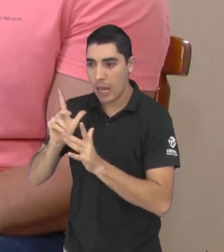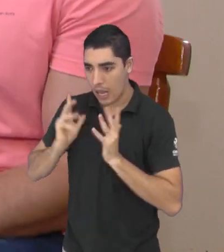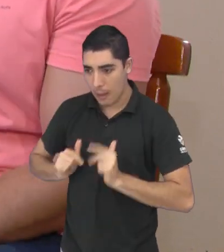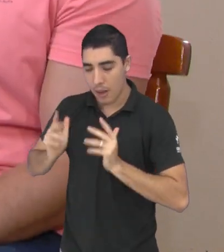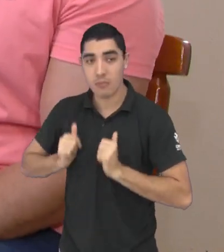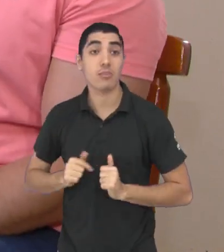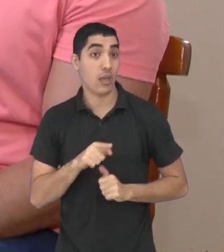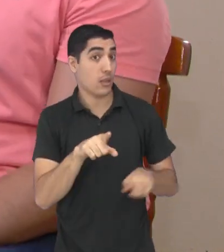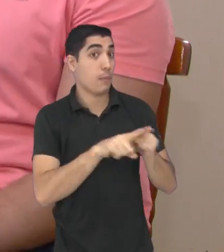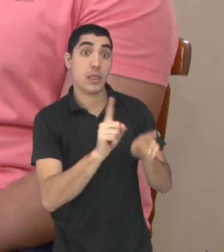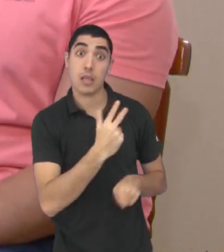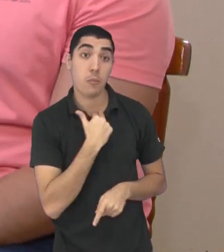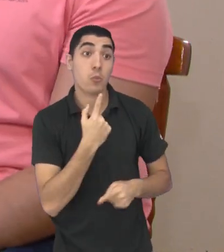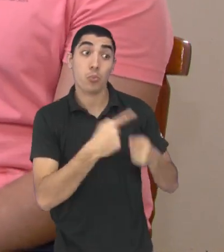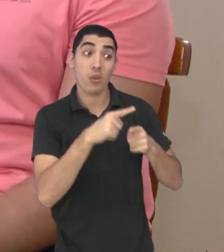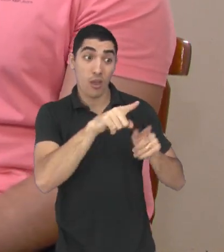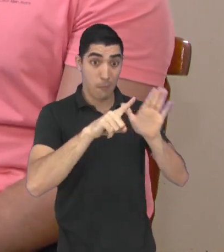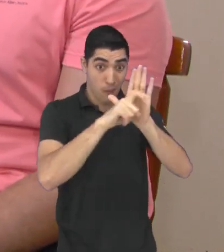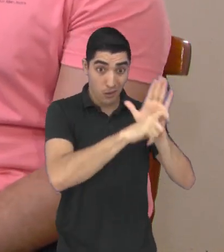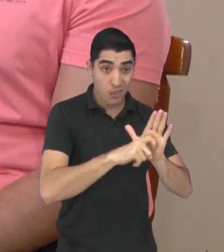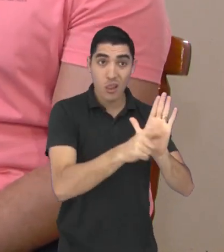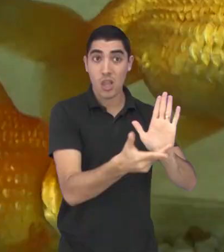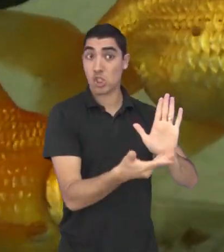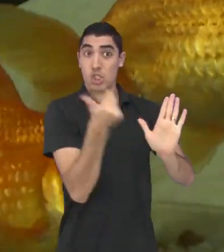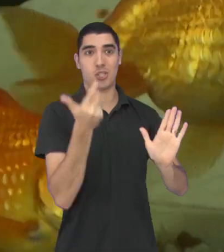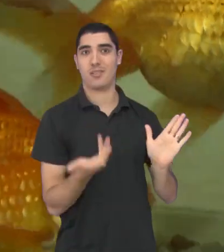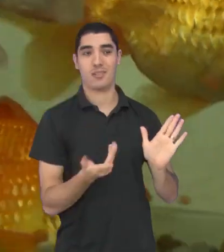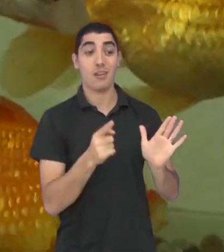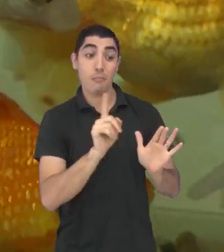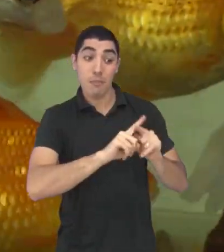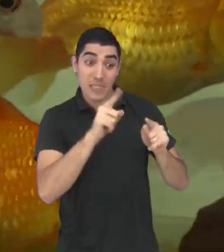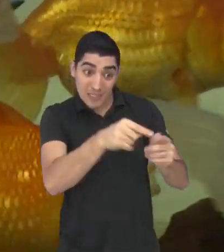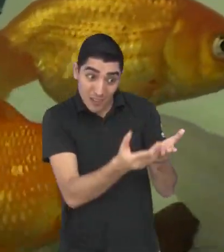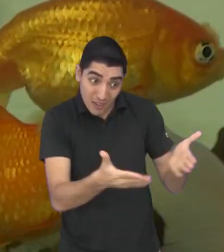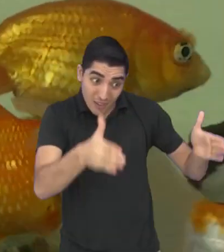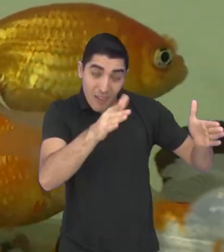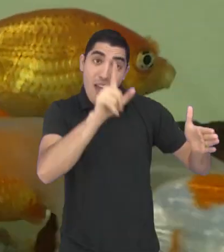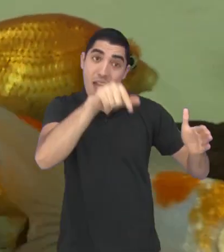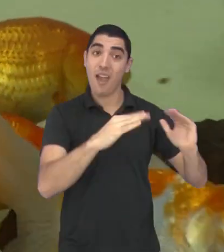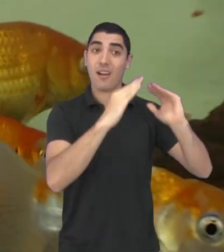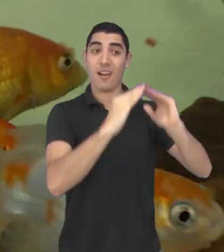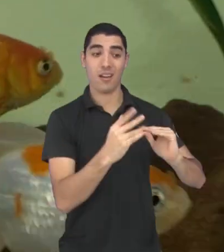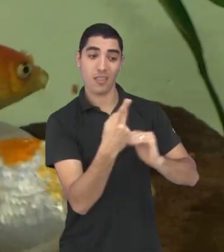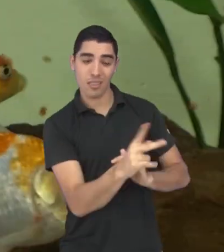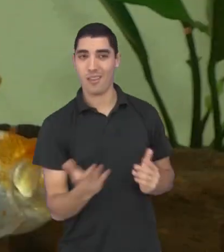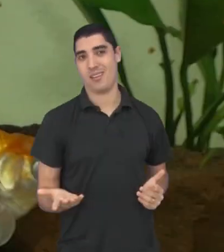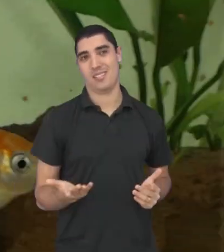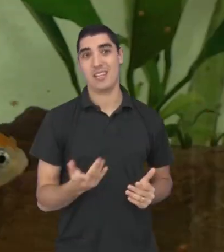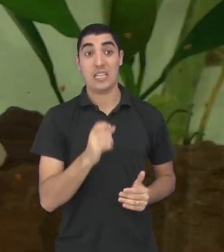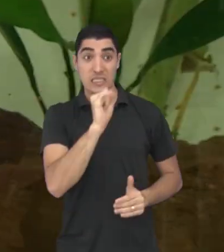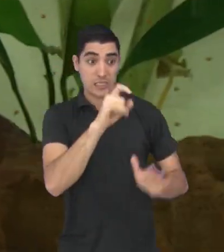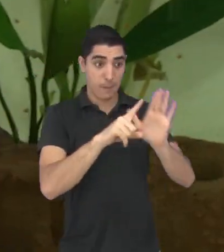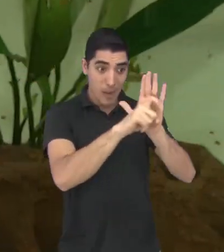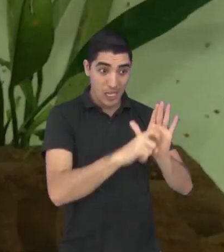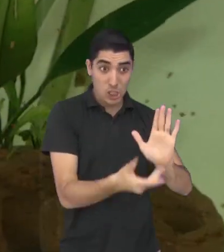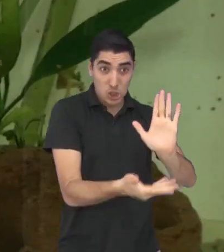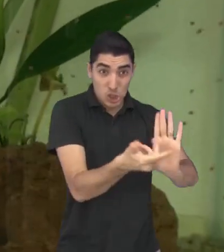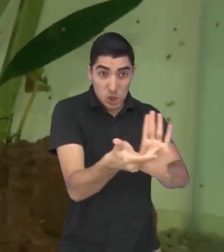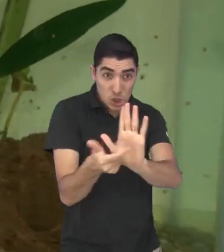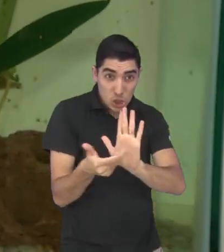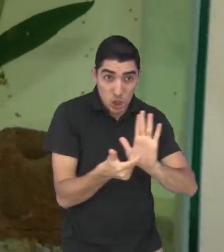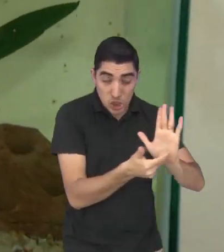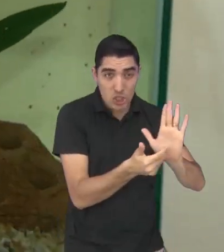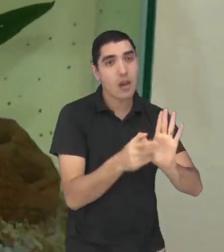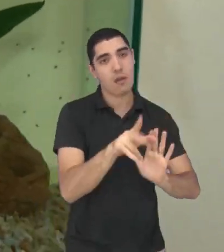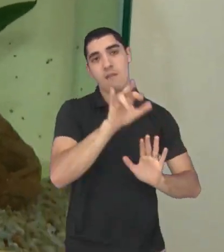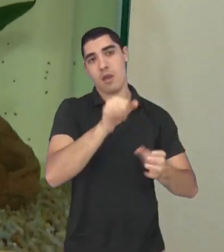mesmo porque não pode, porque senão você tira toda a bactéria do aquário. Sim. E ali aqui é a casa deles, é a vida deles. Se você tirar as bactérias ali, a biodiversidade